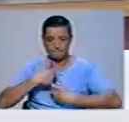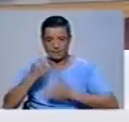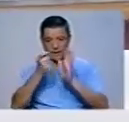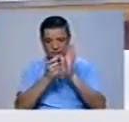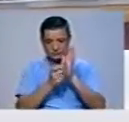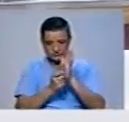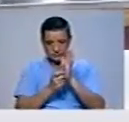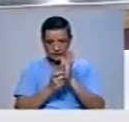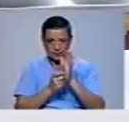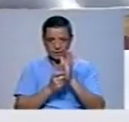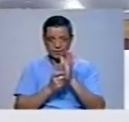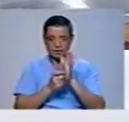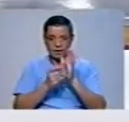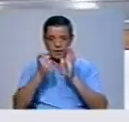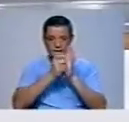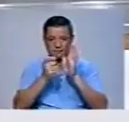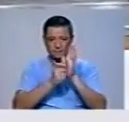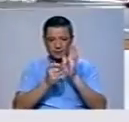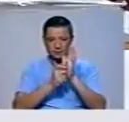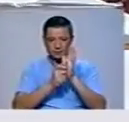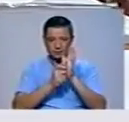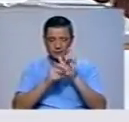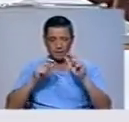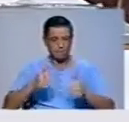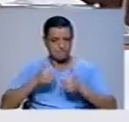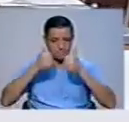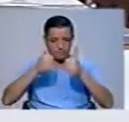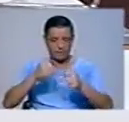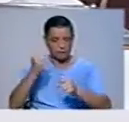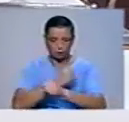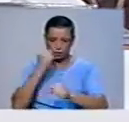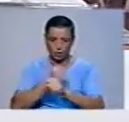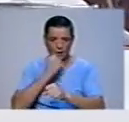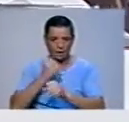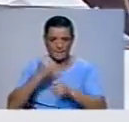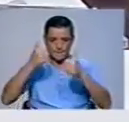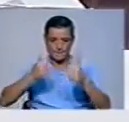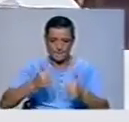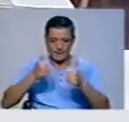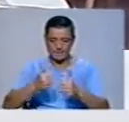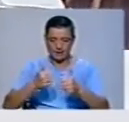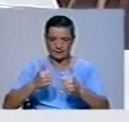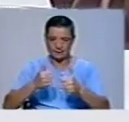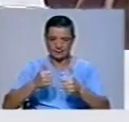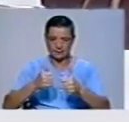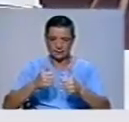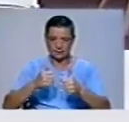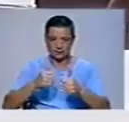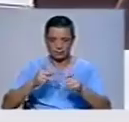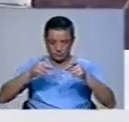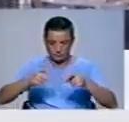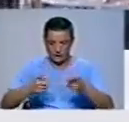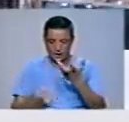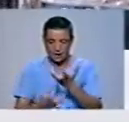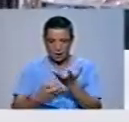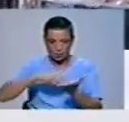queiram replicar em casa, que esta receita é uma receita que calha sempre bem, funciona sempre bem. Portanto, se, mesmo que seja iniciado na